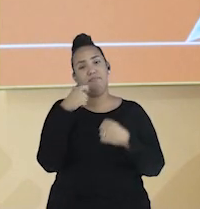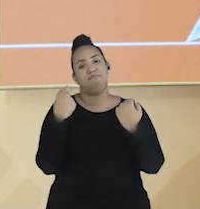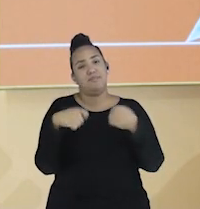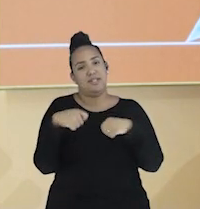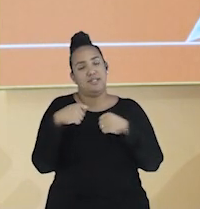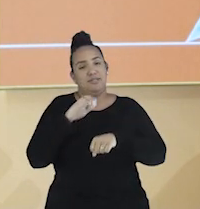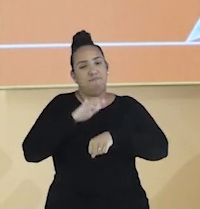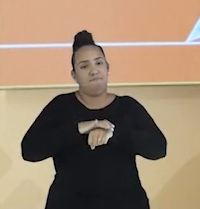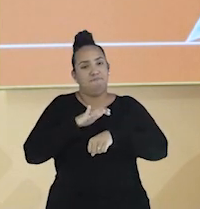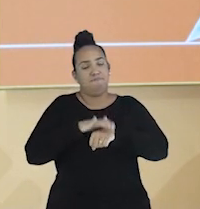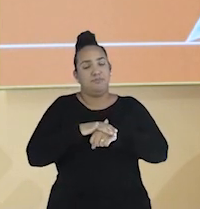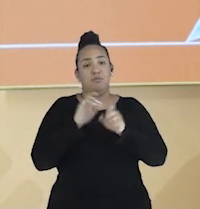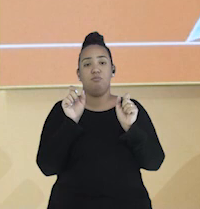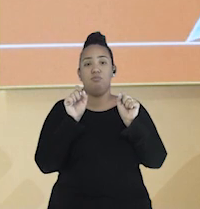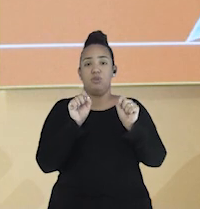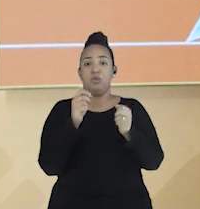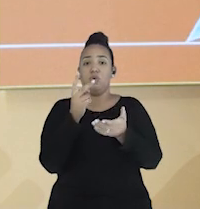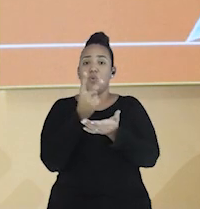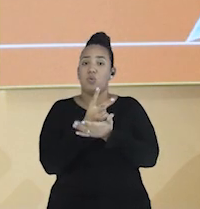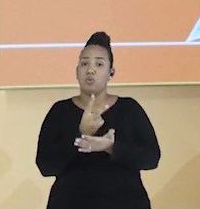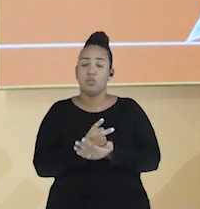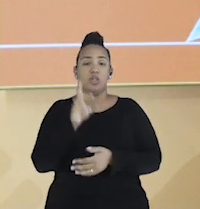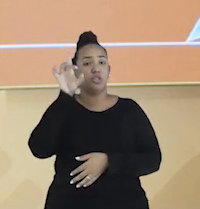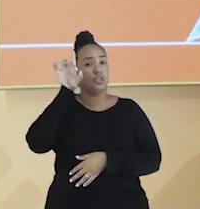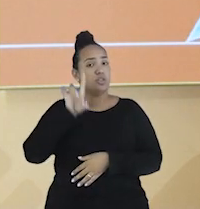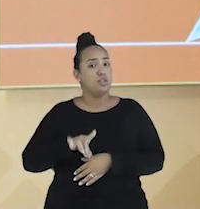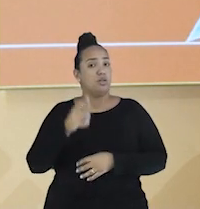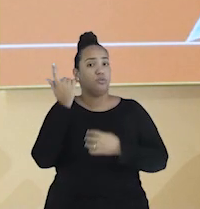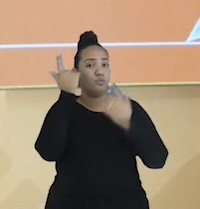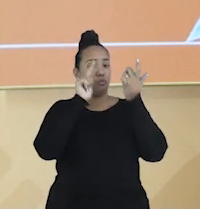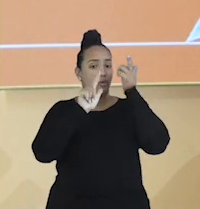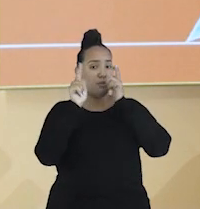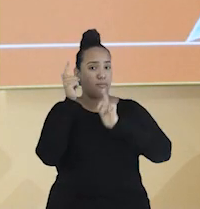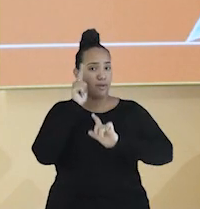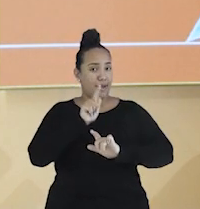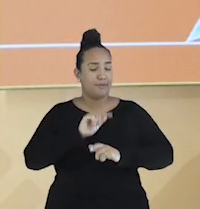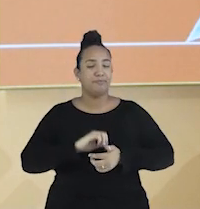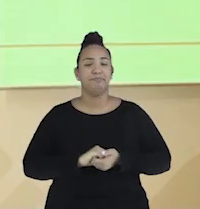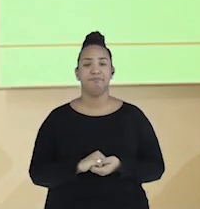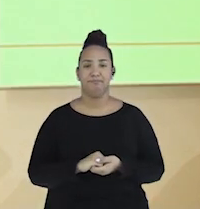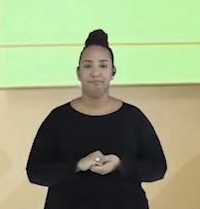disso para poder continuar conquistando seus direitos.